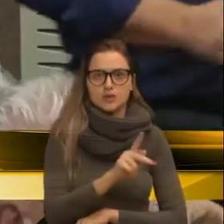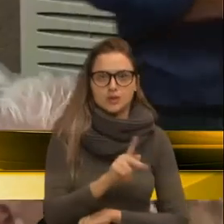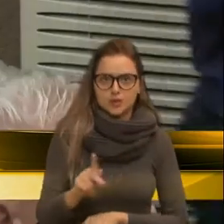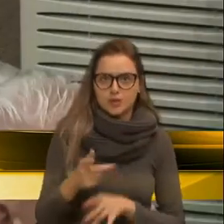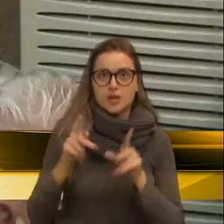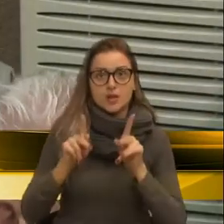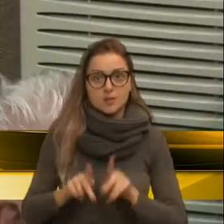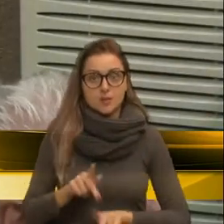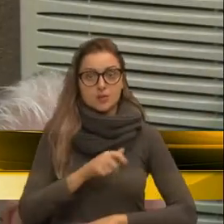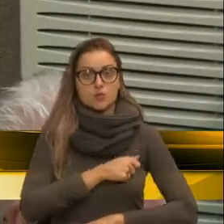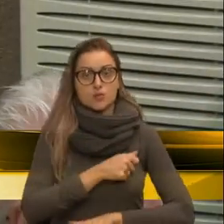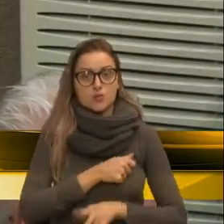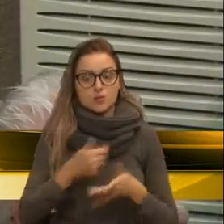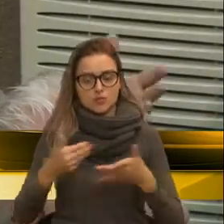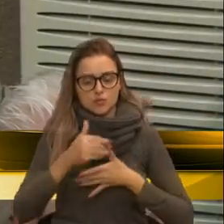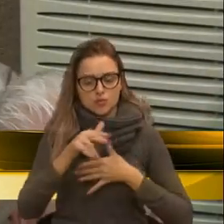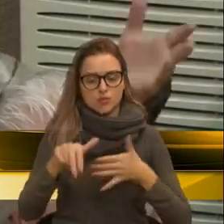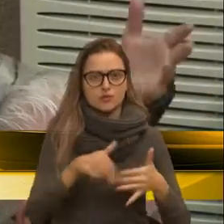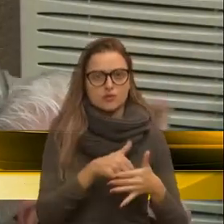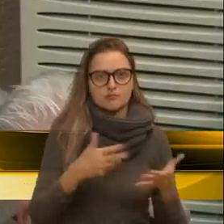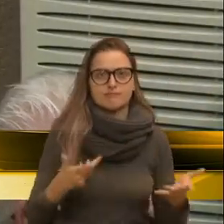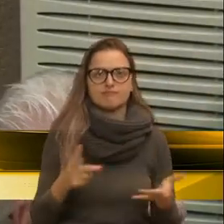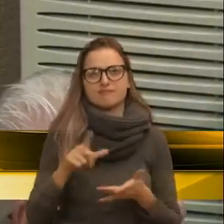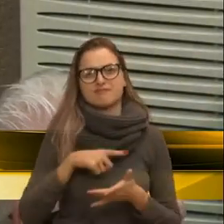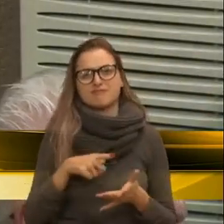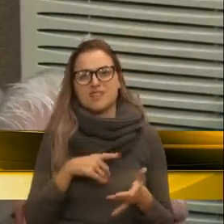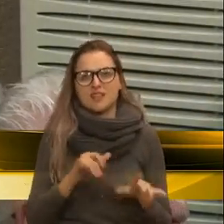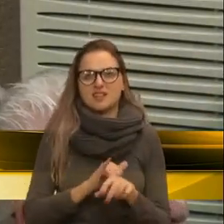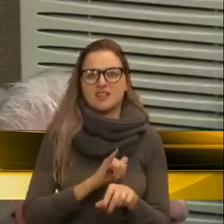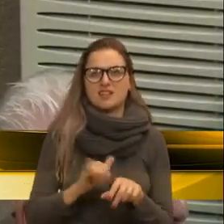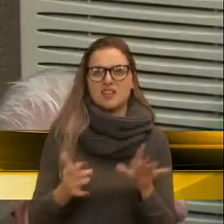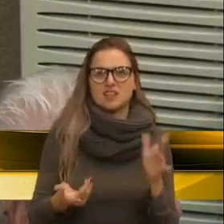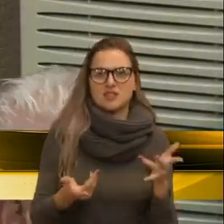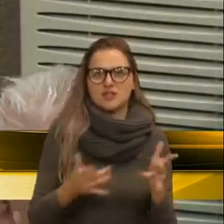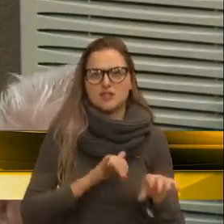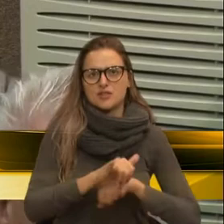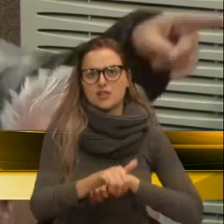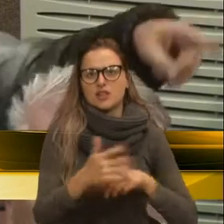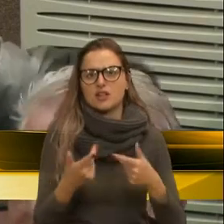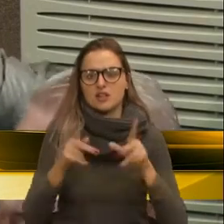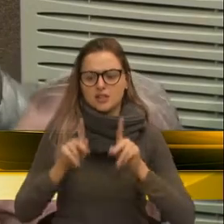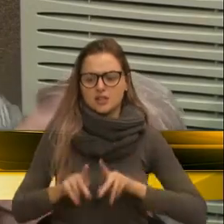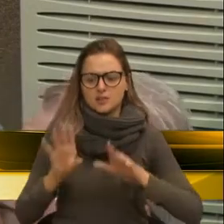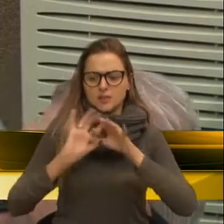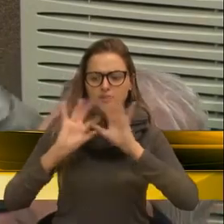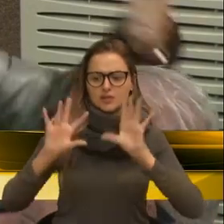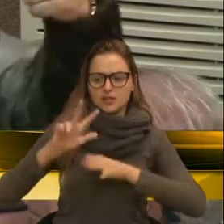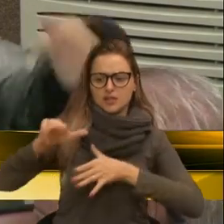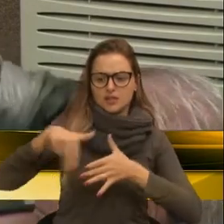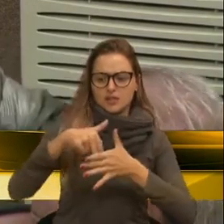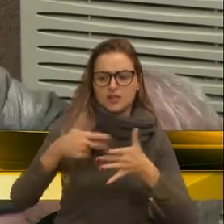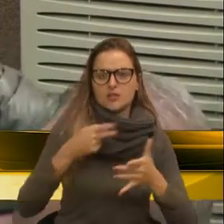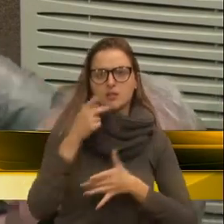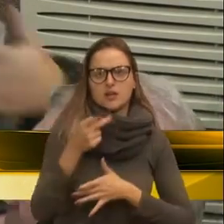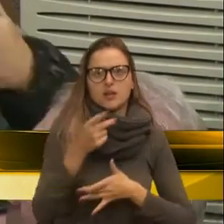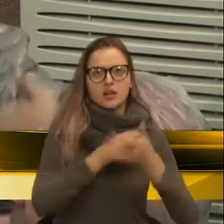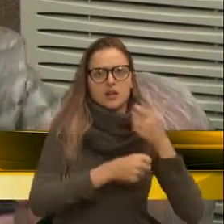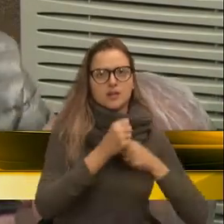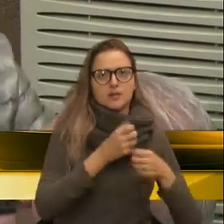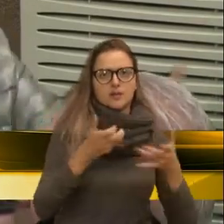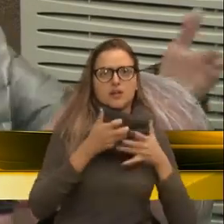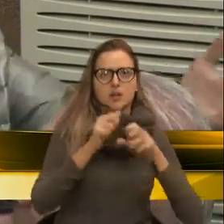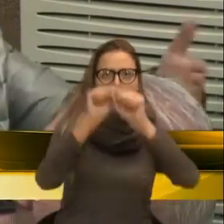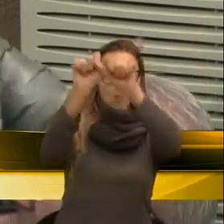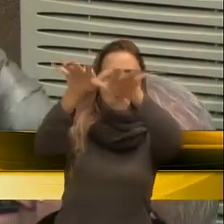pessoas humildes que estavam aqui hoje serem massa de manobra. Mas o que é isso? E a liberdade das pessoas virem aqui se manifestar? No mandato anterior queriam lotar a